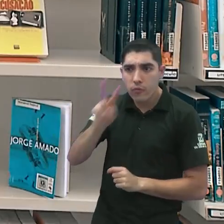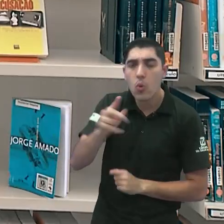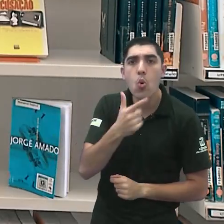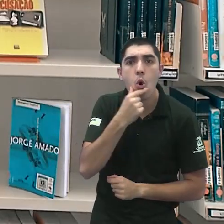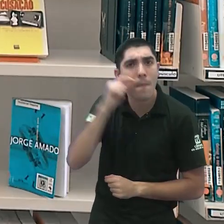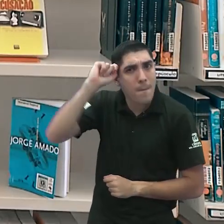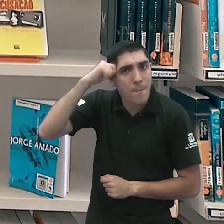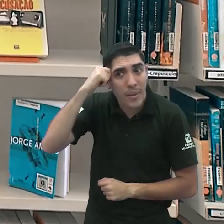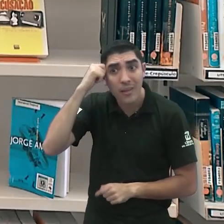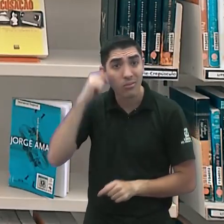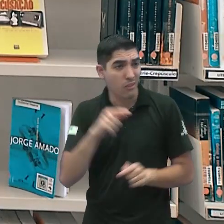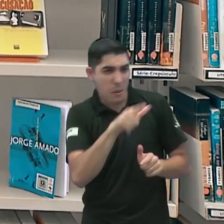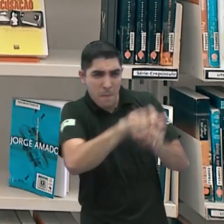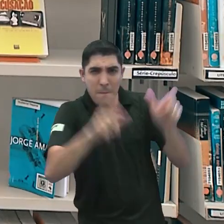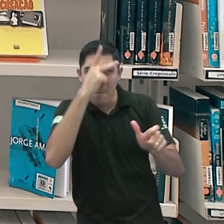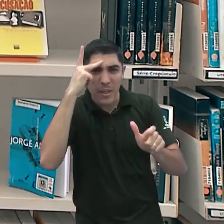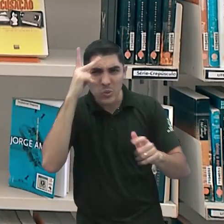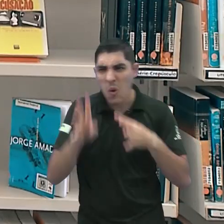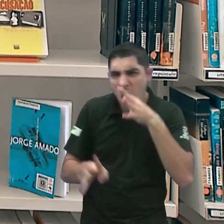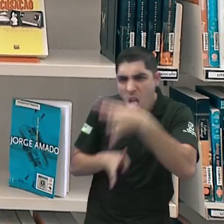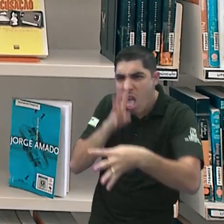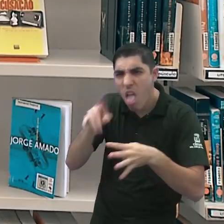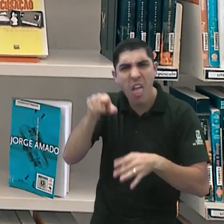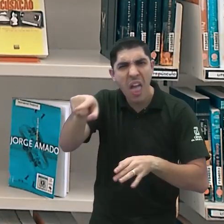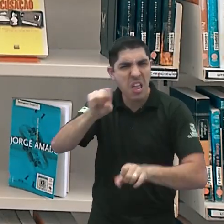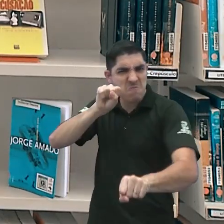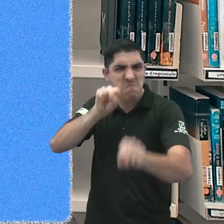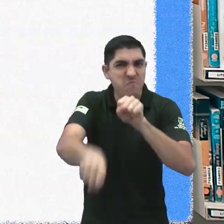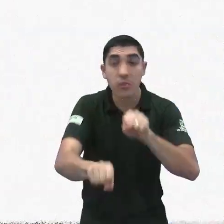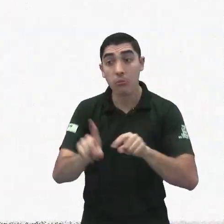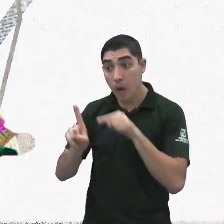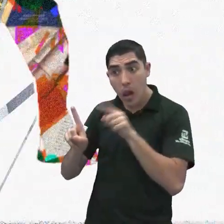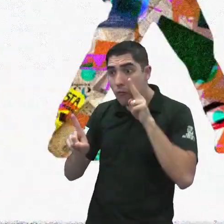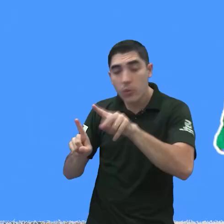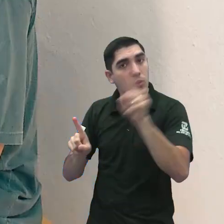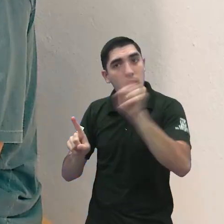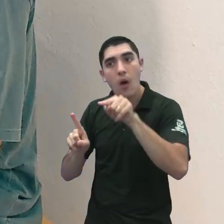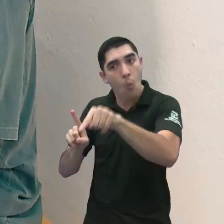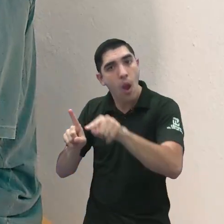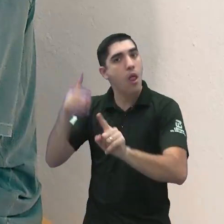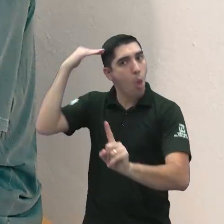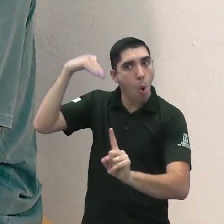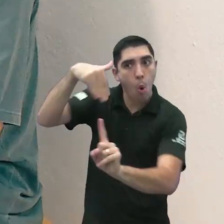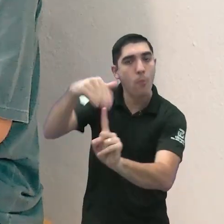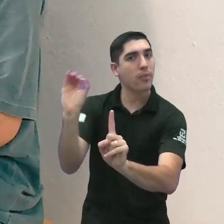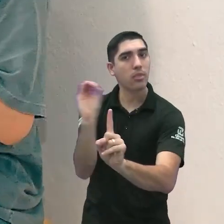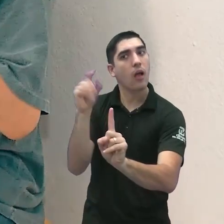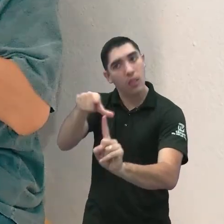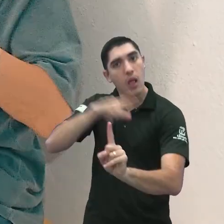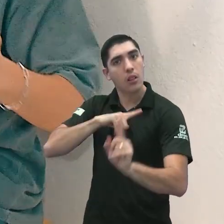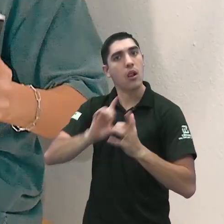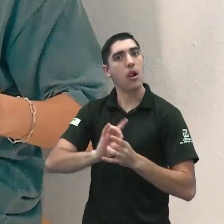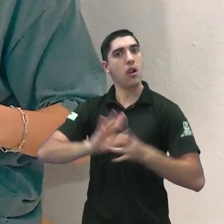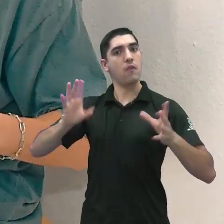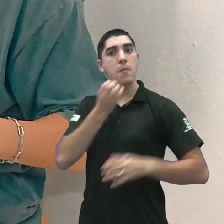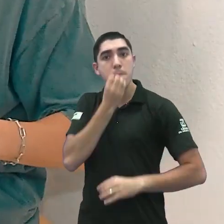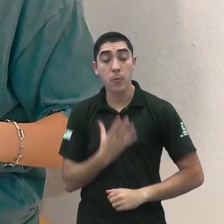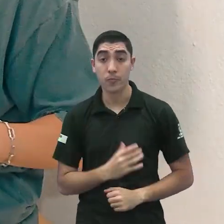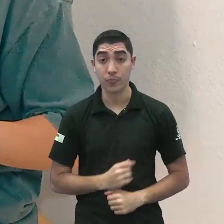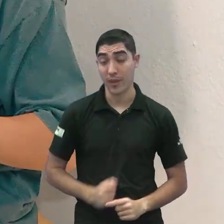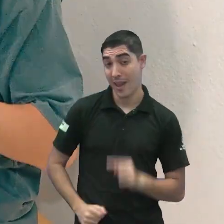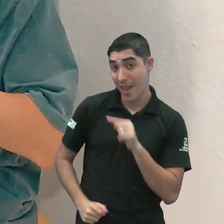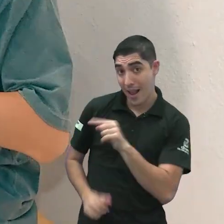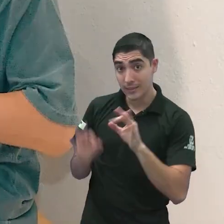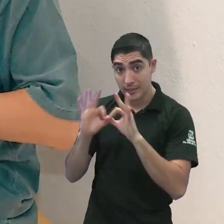coragem que coloca toda a família no centro de uma enorme tensão. A família Finch é um retrato muito